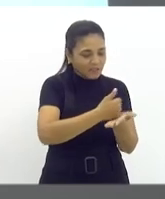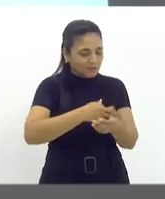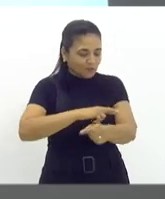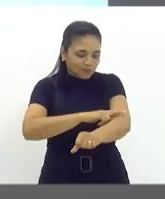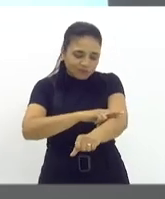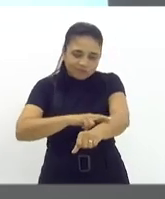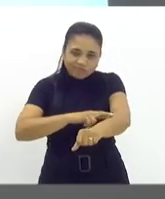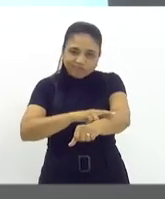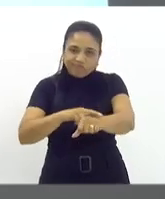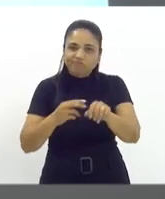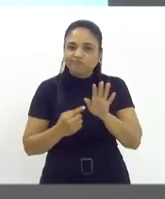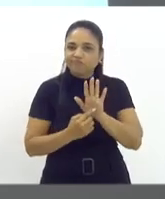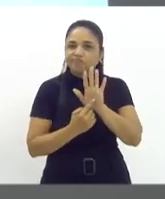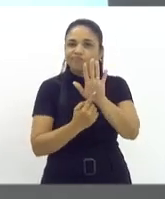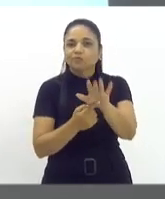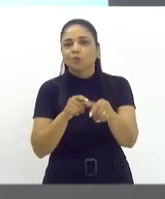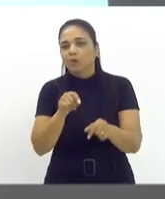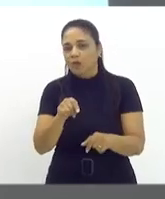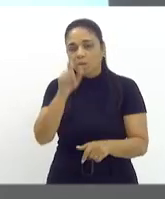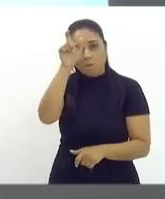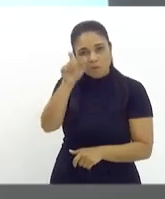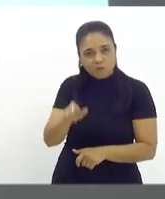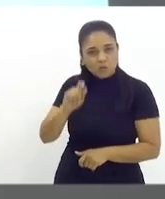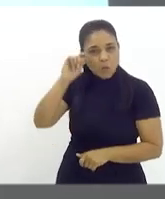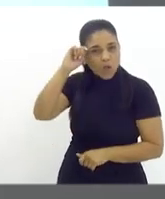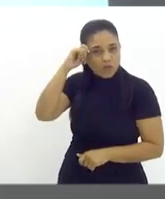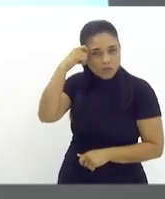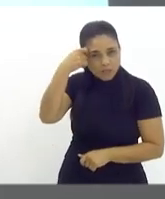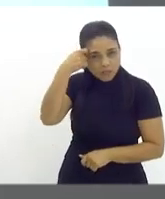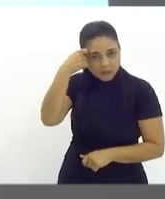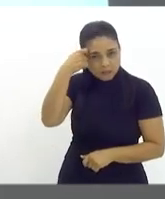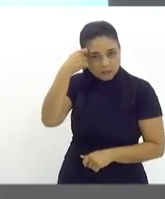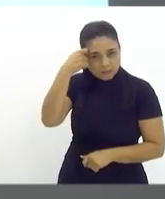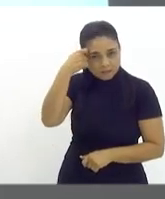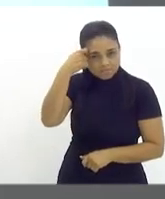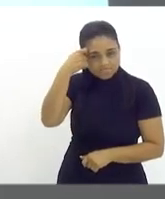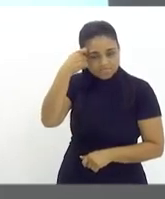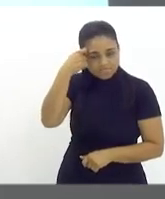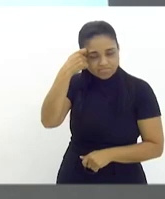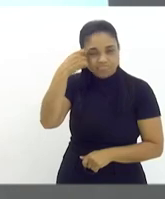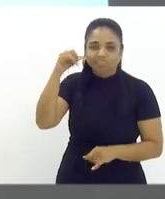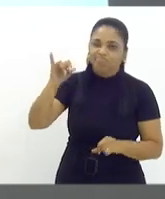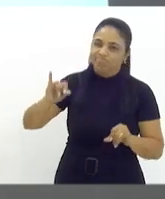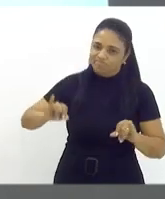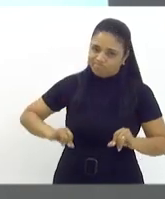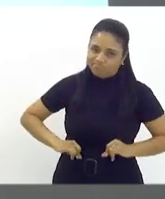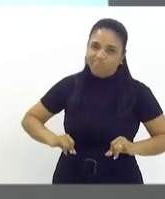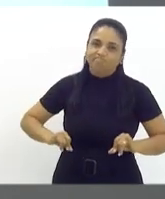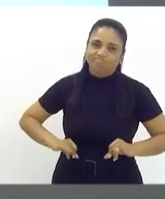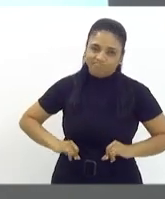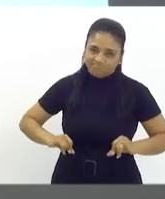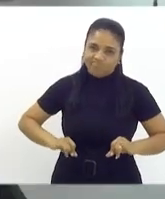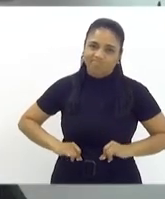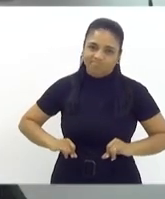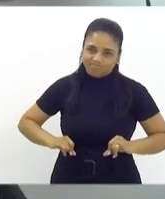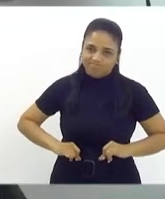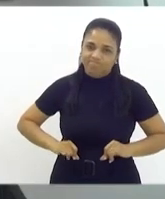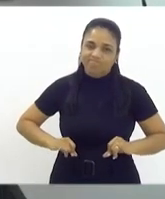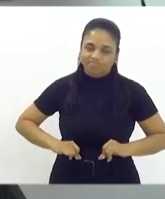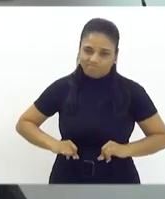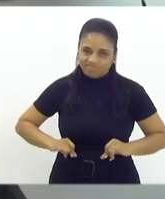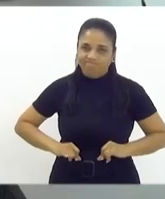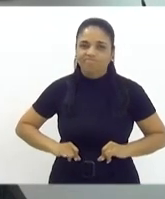revelando que a pessoa negra é a pessoa que mais sofre com esses equívocos né